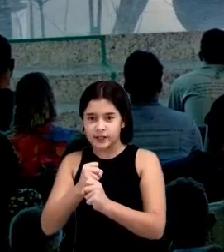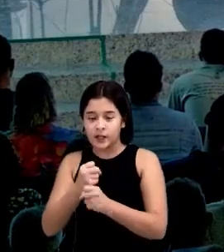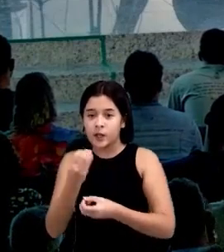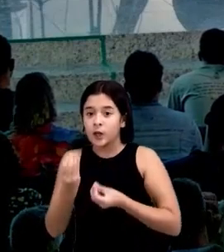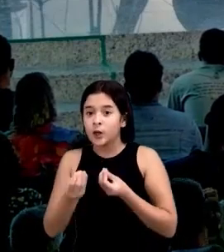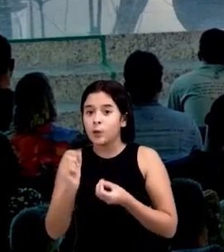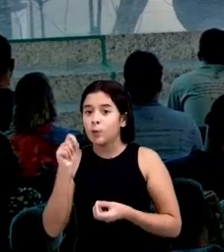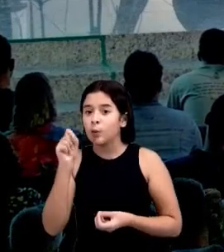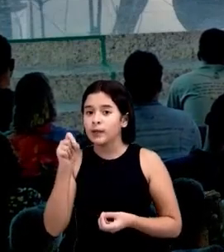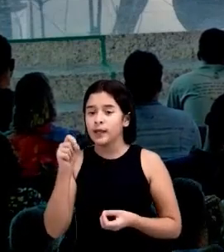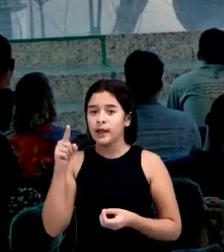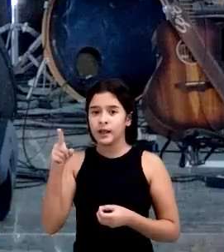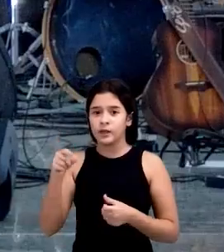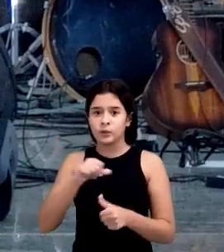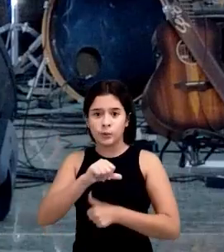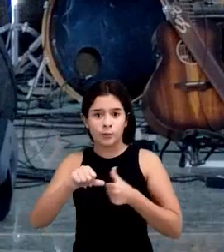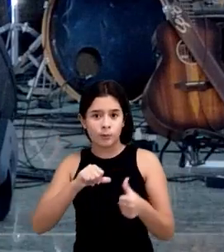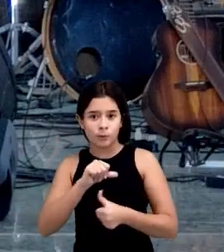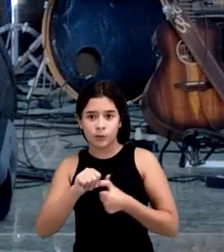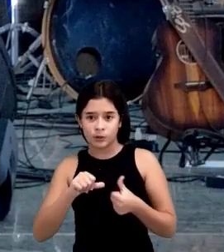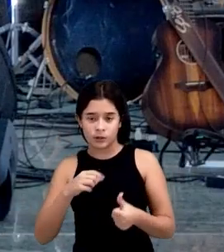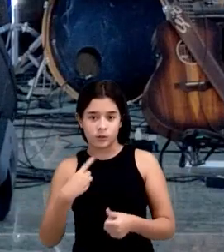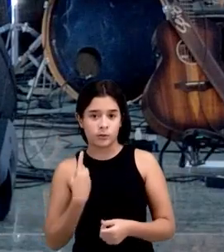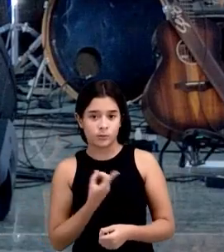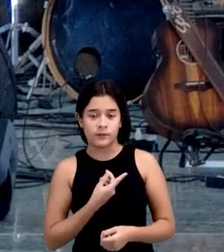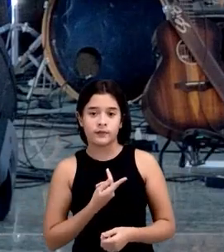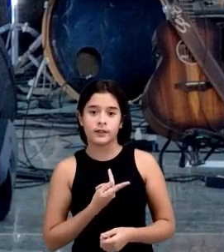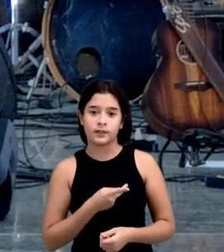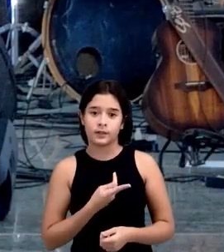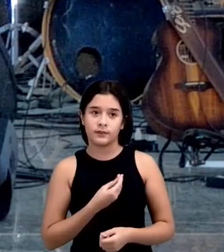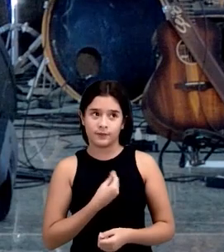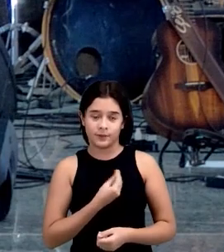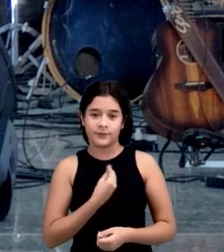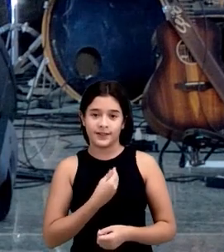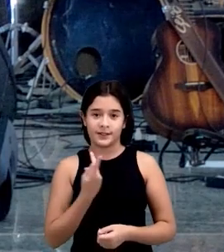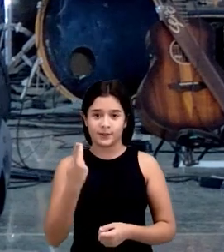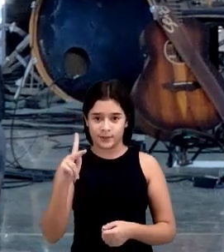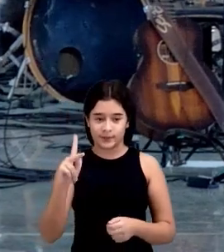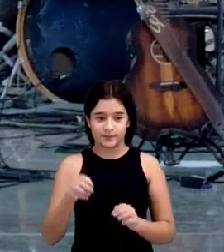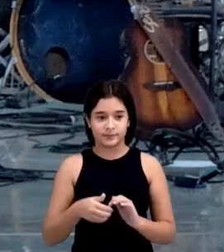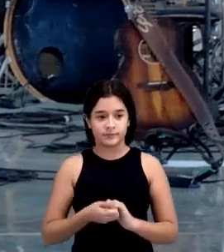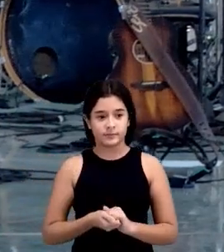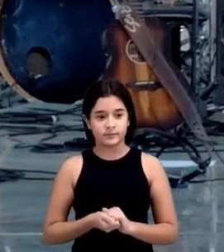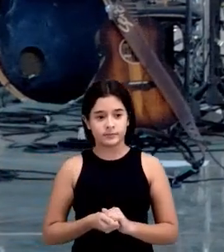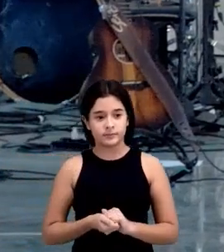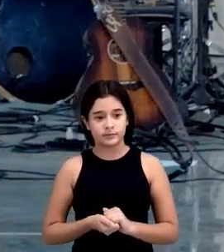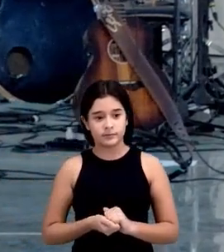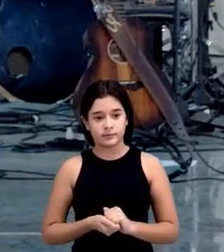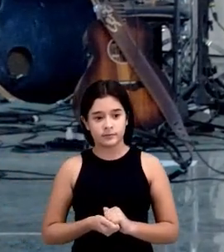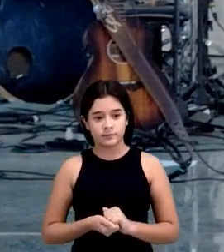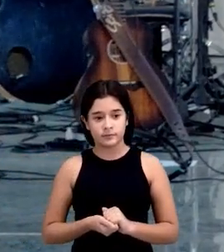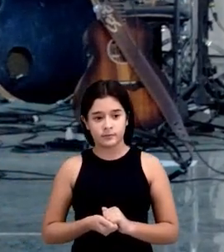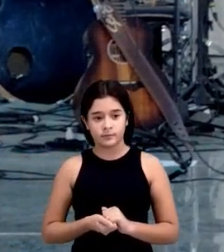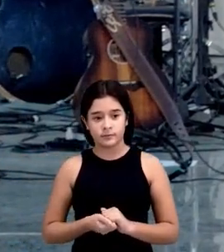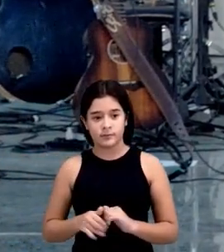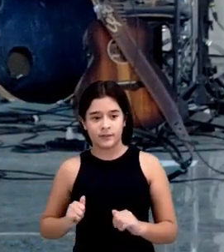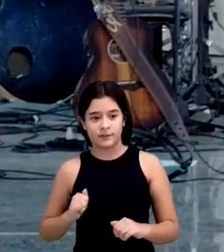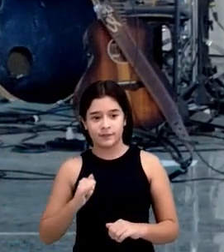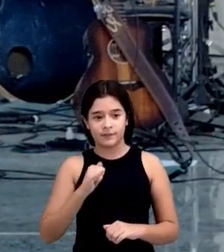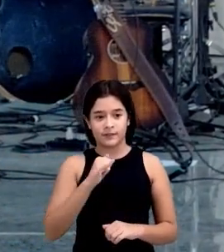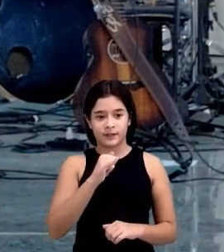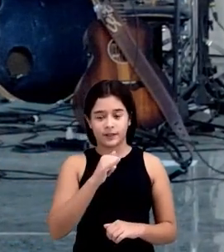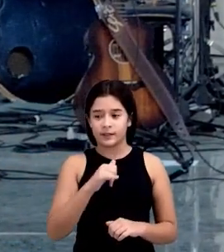pessoa fizesse o cálculo errado numa viagem e ela entrasse no entardecer, ela estaria em apuros, porque